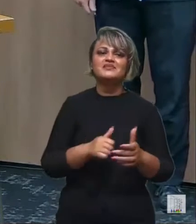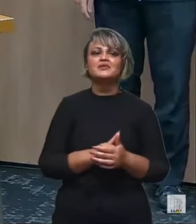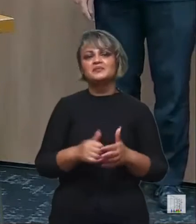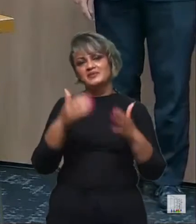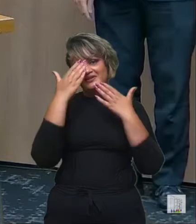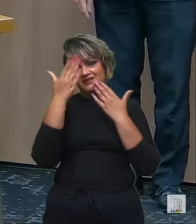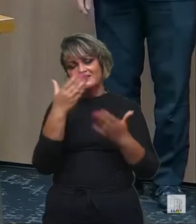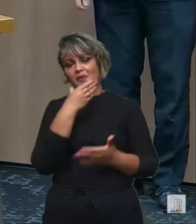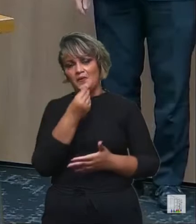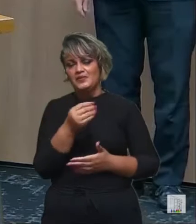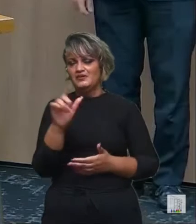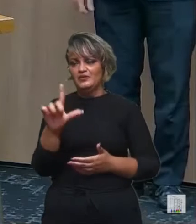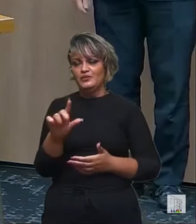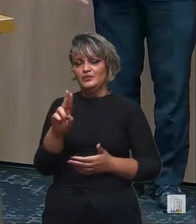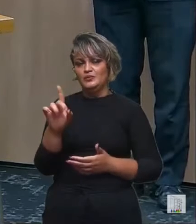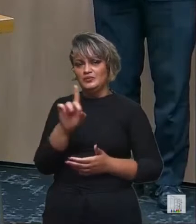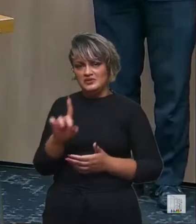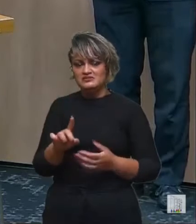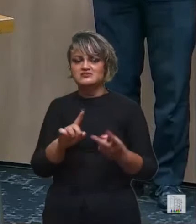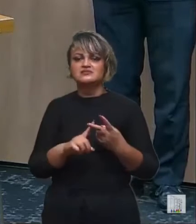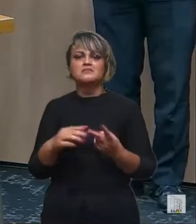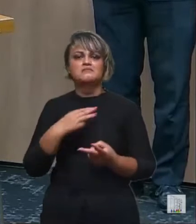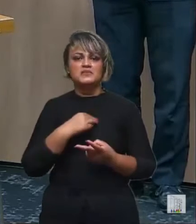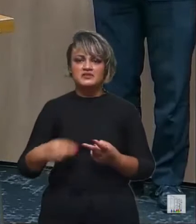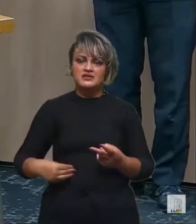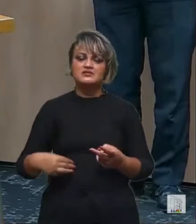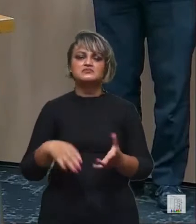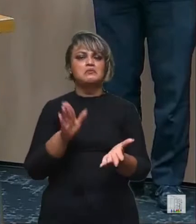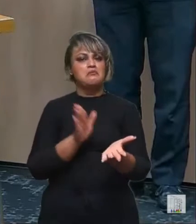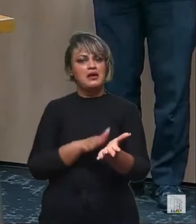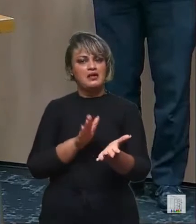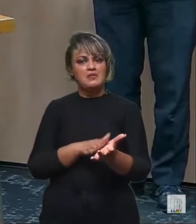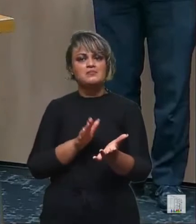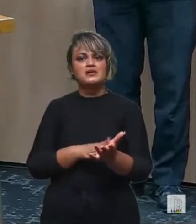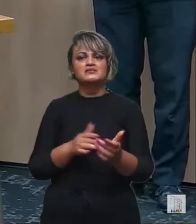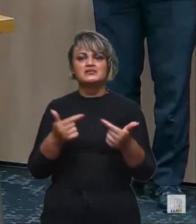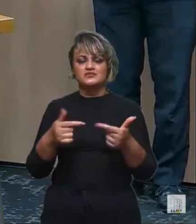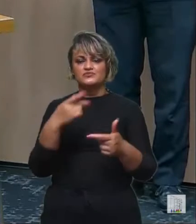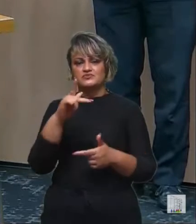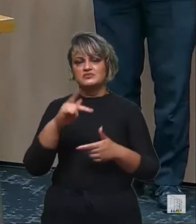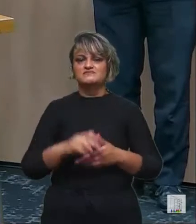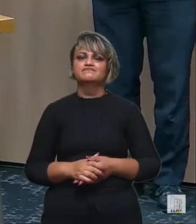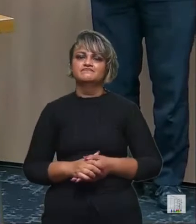obrigado, doutor Luiz, muito obrigado, ministro, e parabéns aos colegas por essa iniciativa.